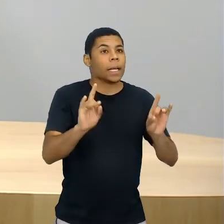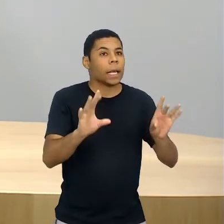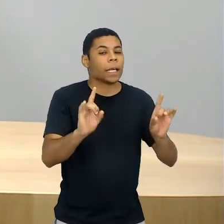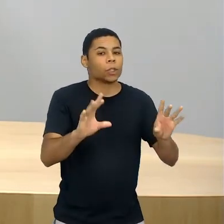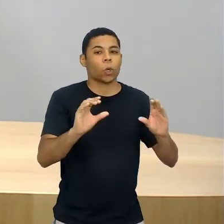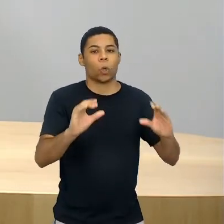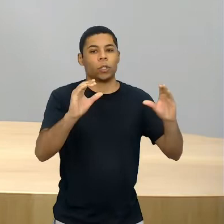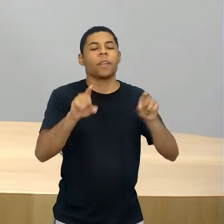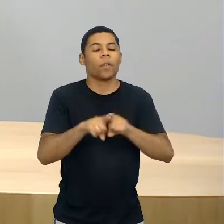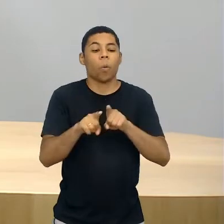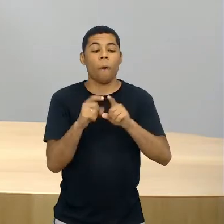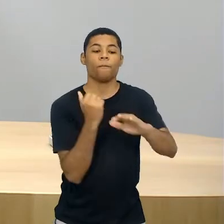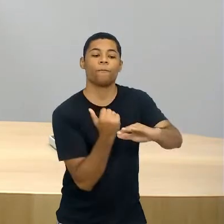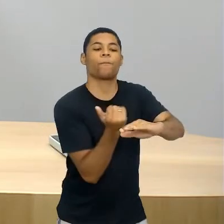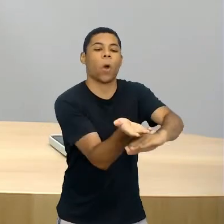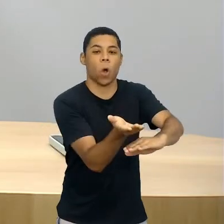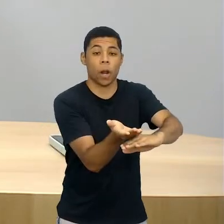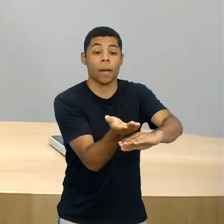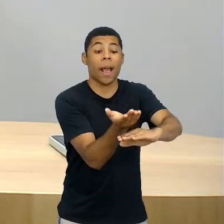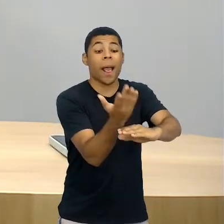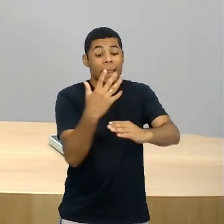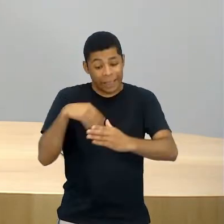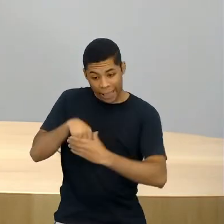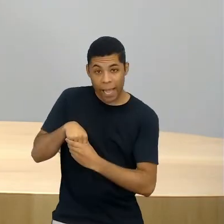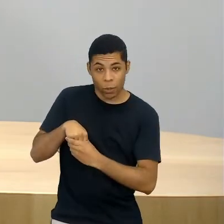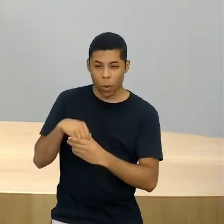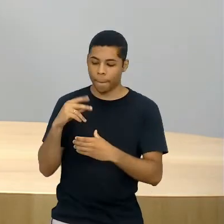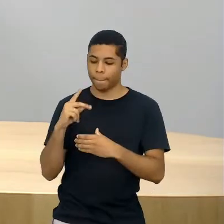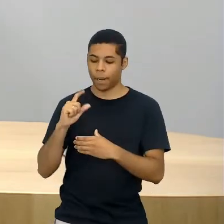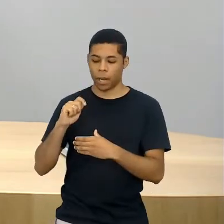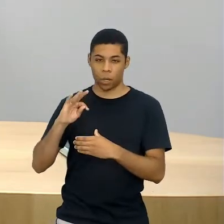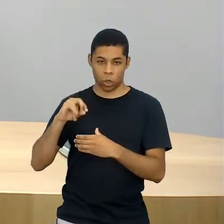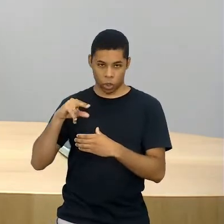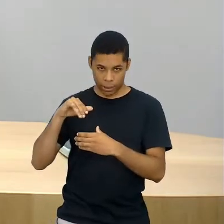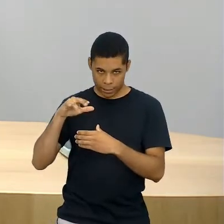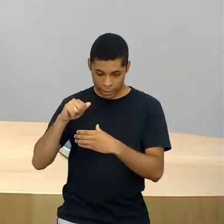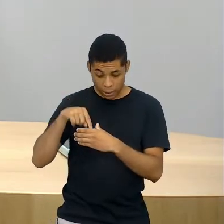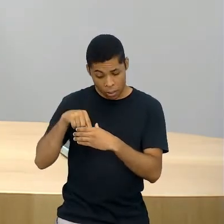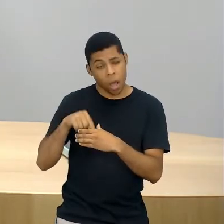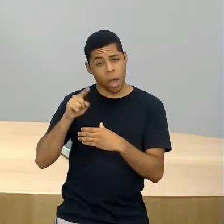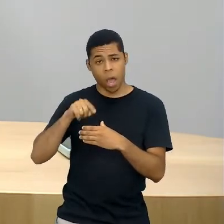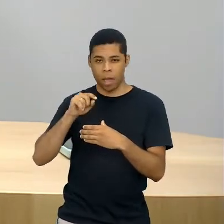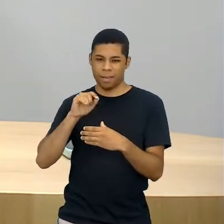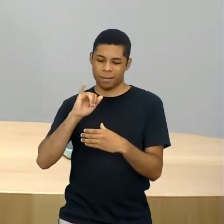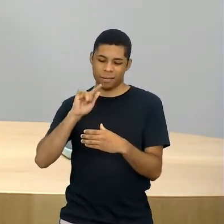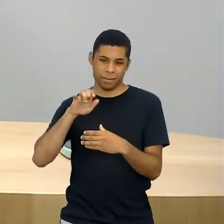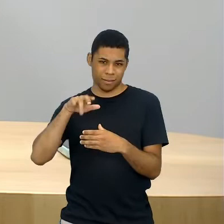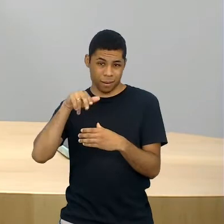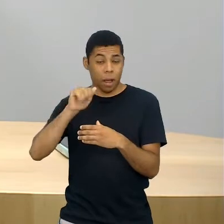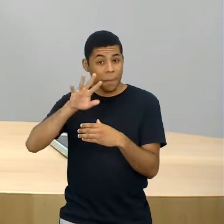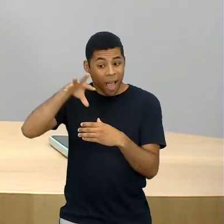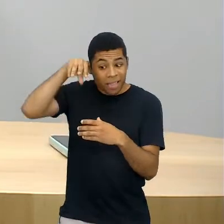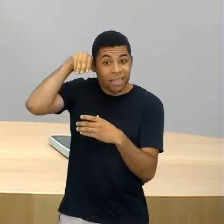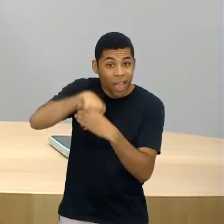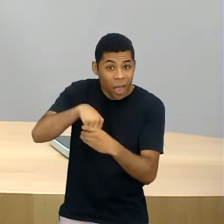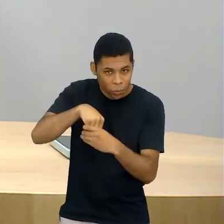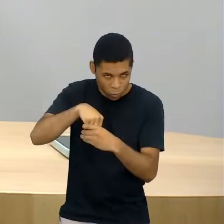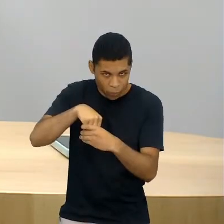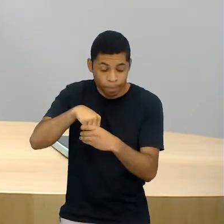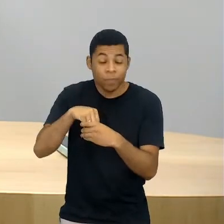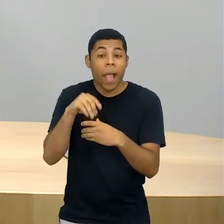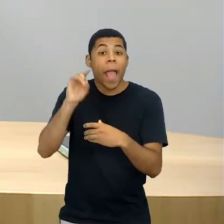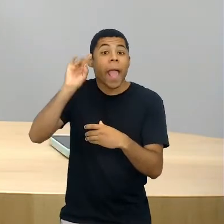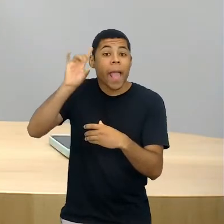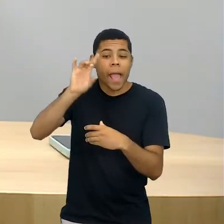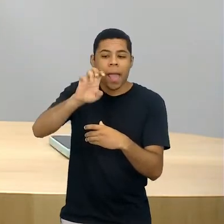nem exterior. Agora, aquela rocha plutônica, que também é uma rocha ígnea, né, que foi formada no interior, né, do planeta,